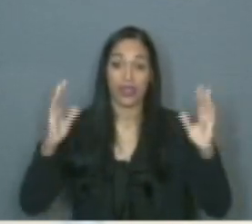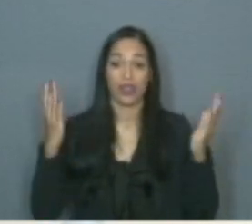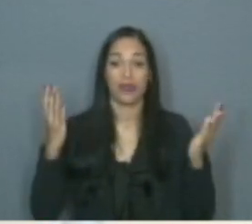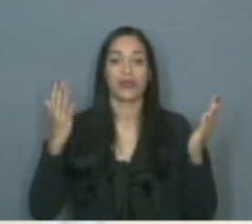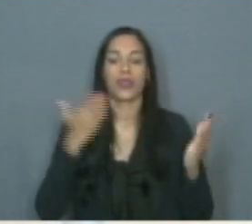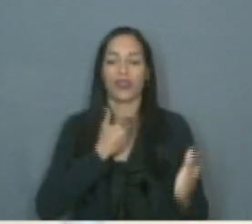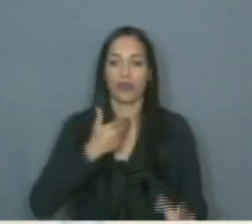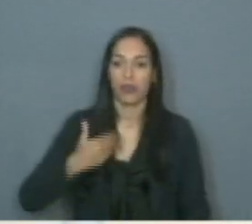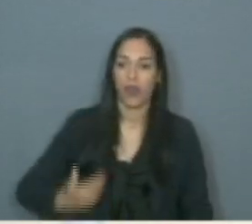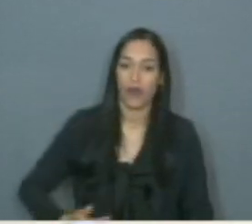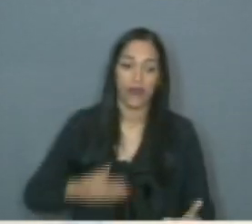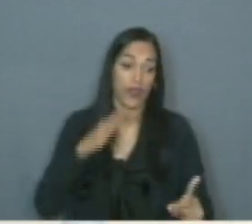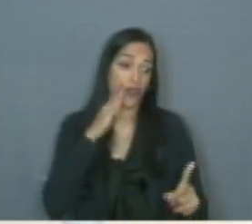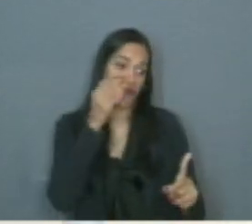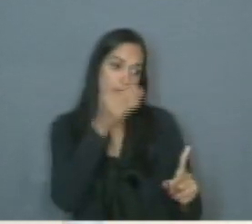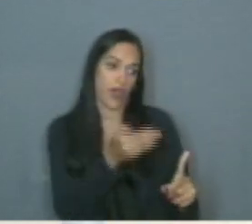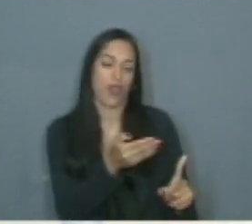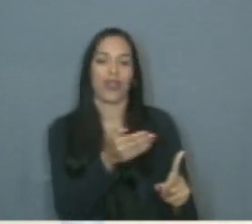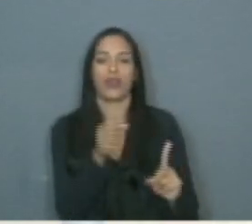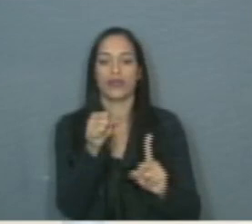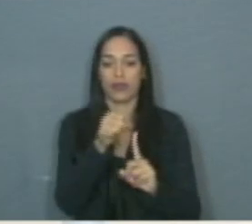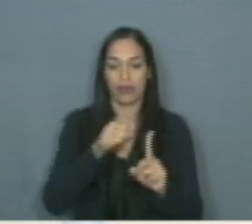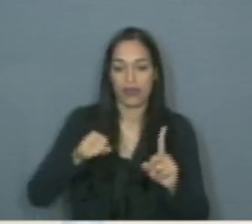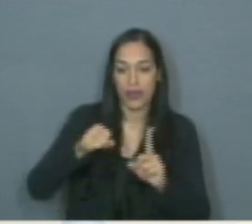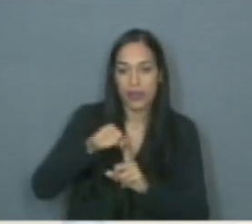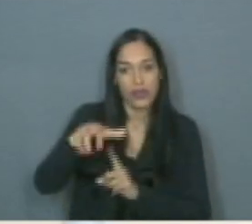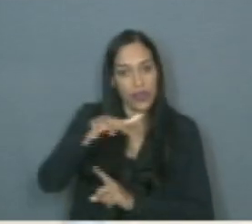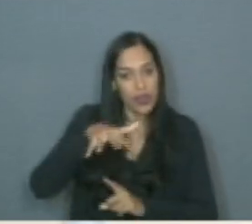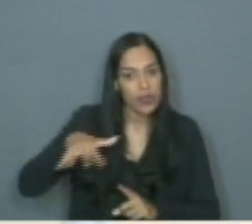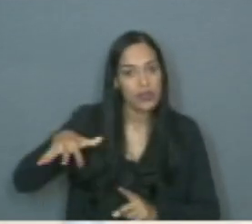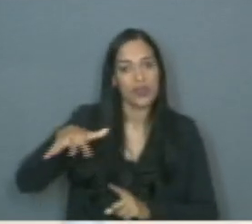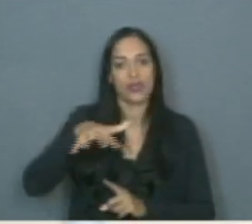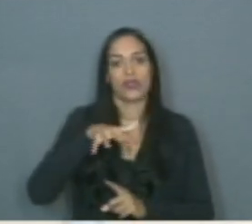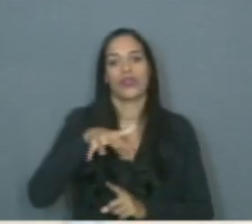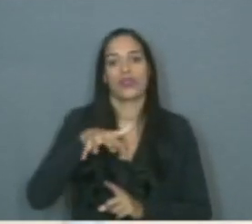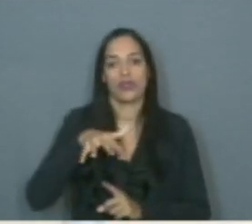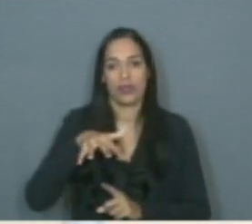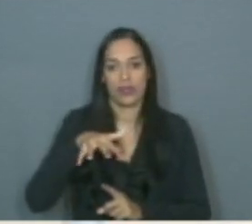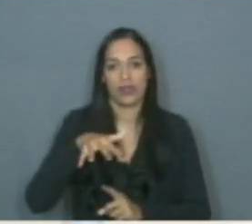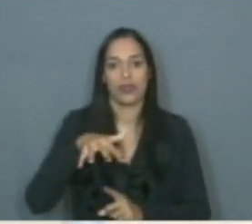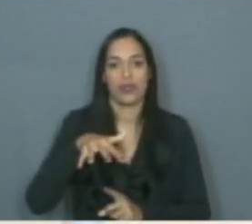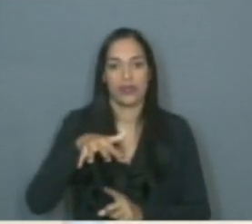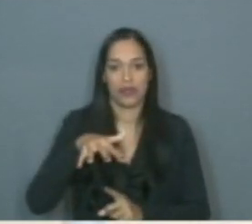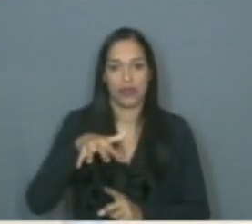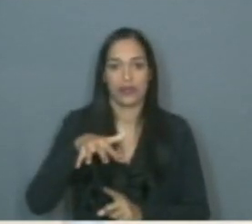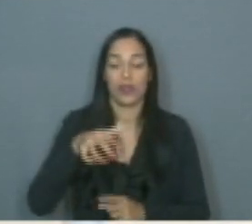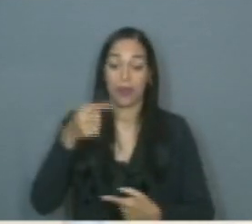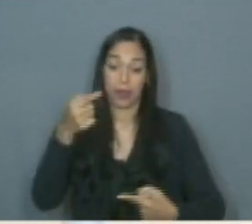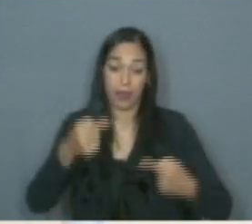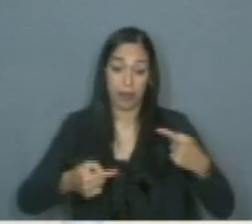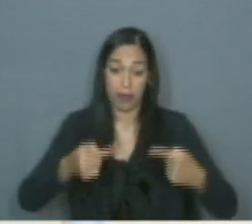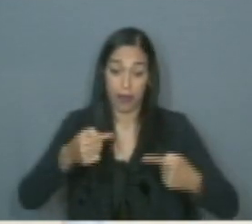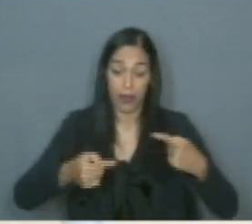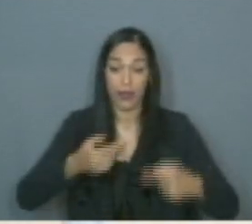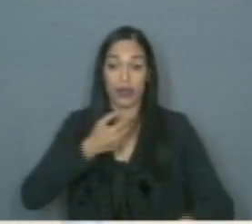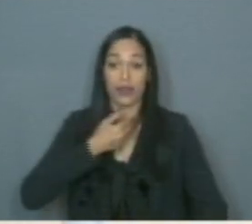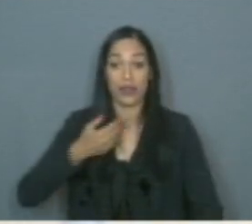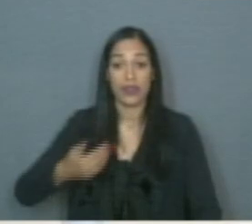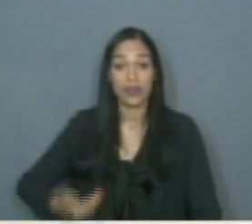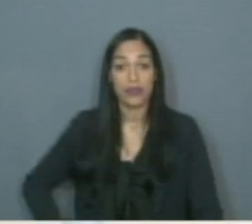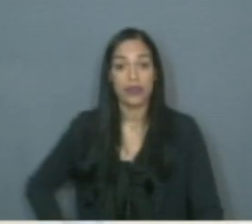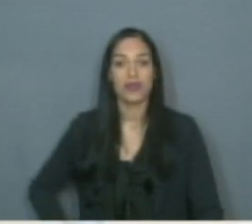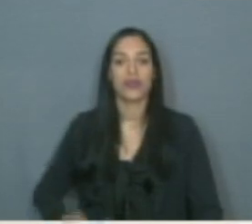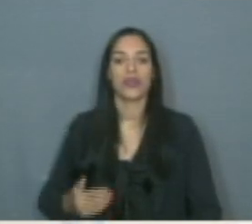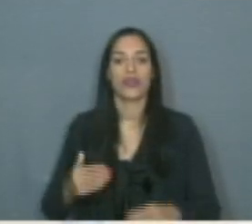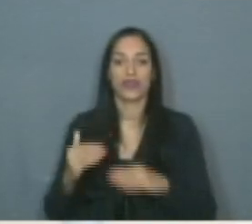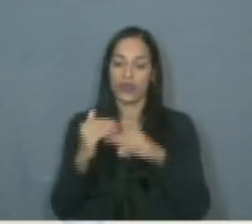voltado para a sociedade, para o social, para políticas públicas de